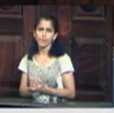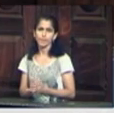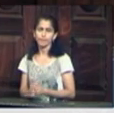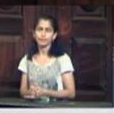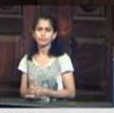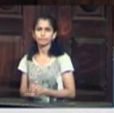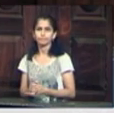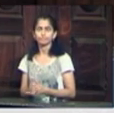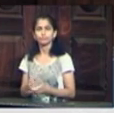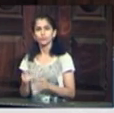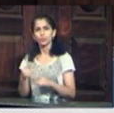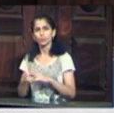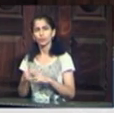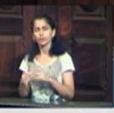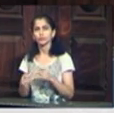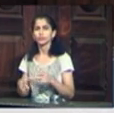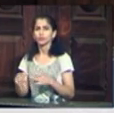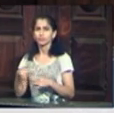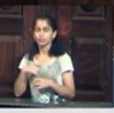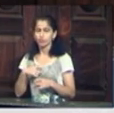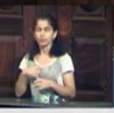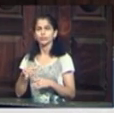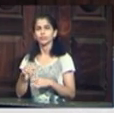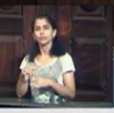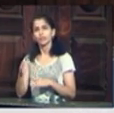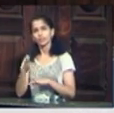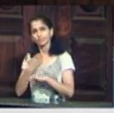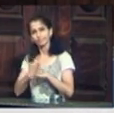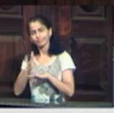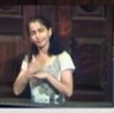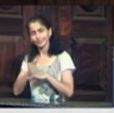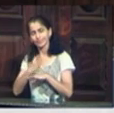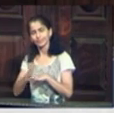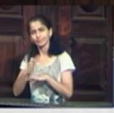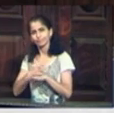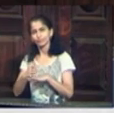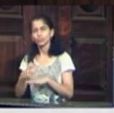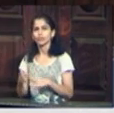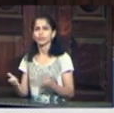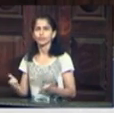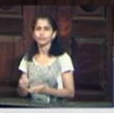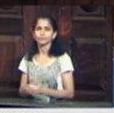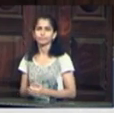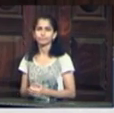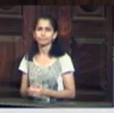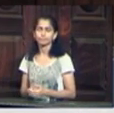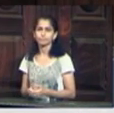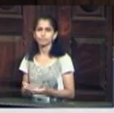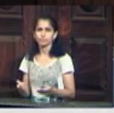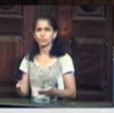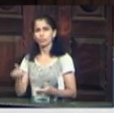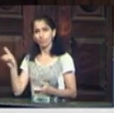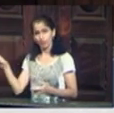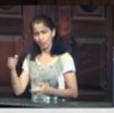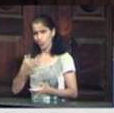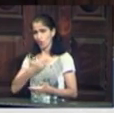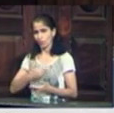estão em estágio probatório. Então, o governo joga em duas